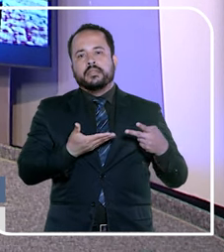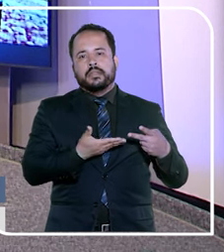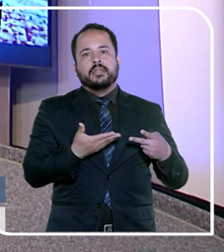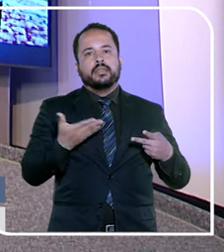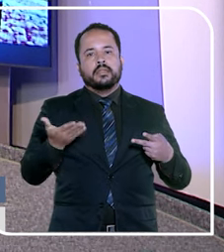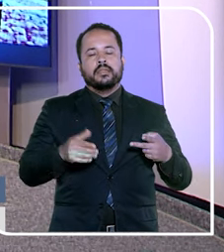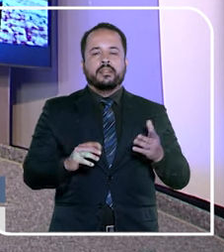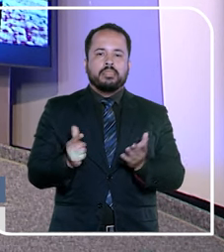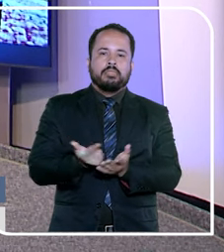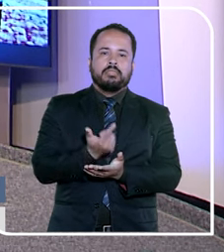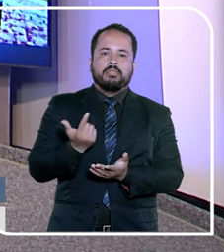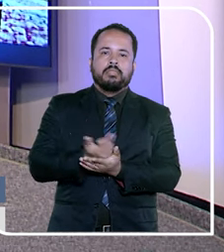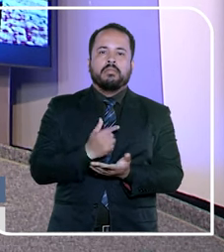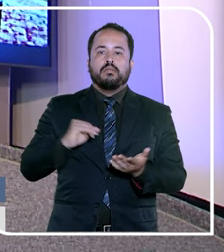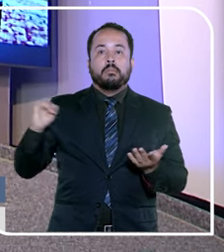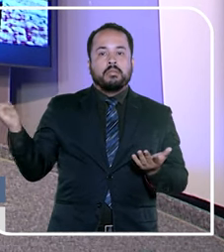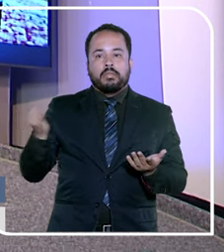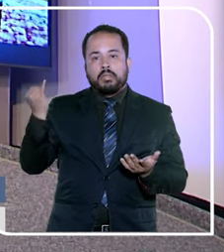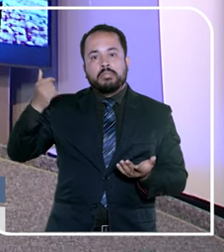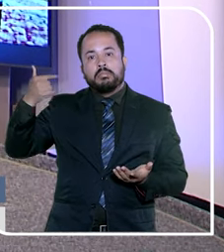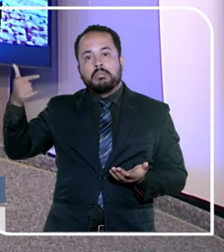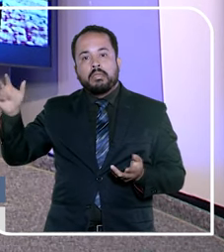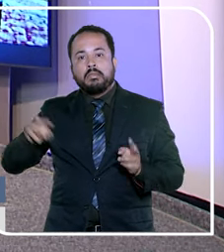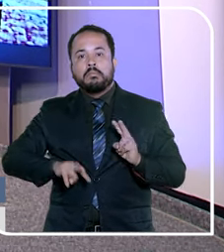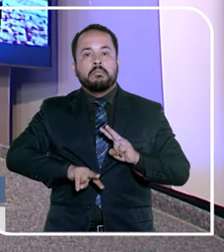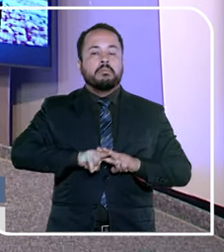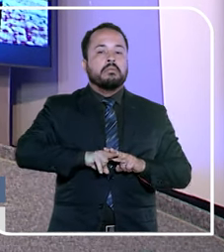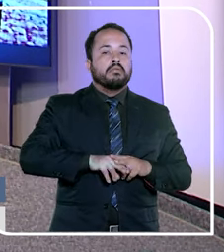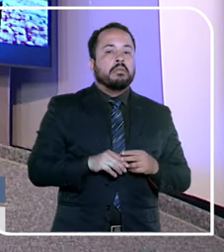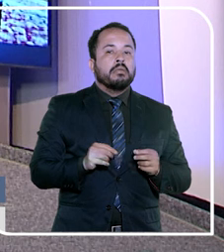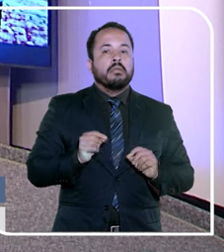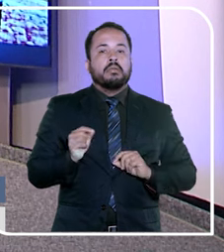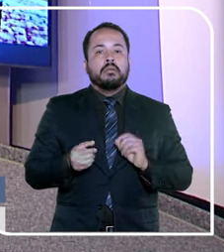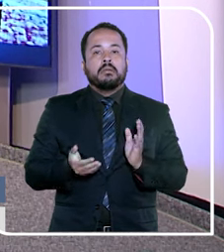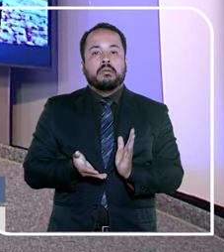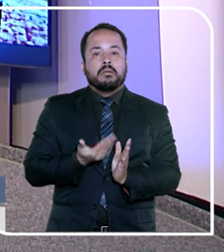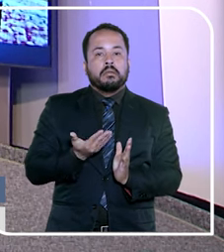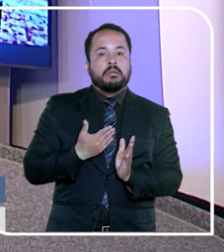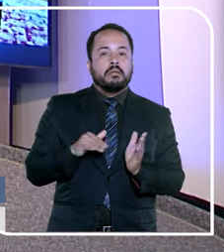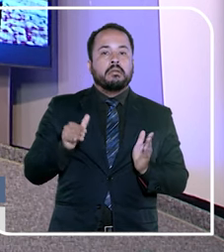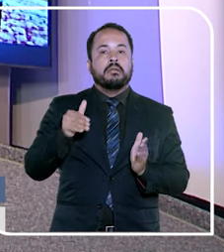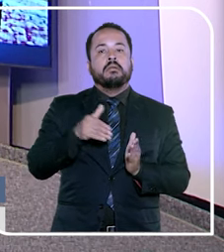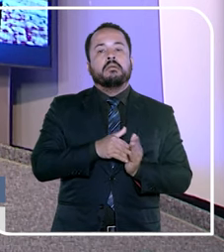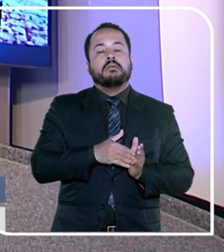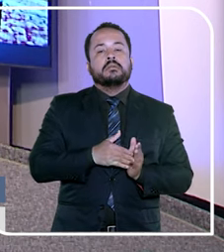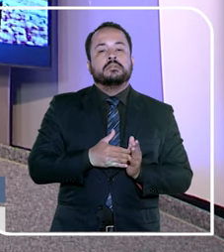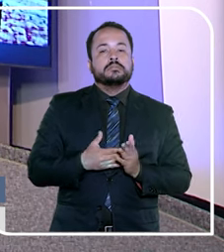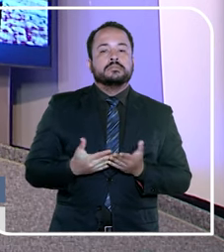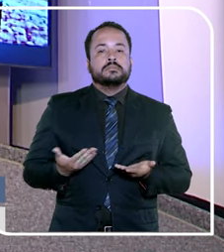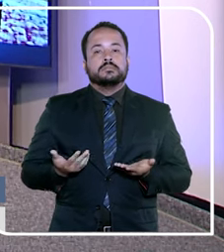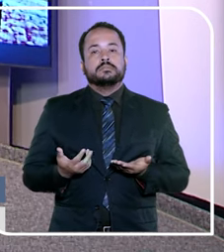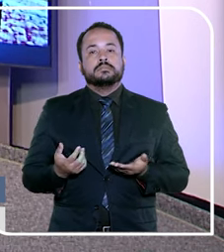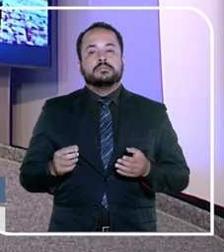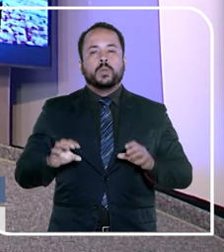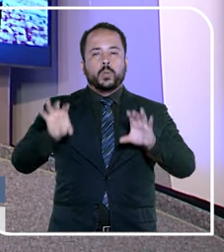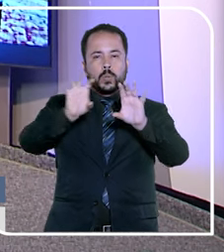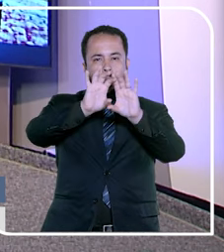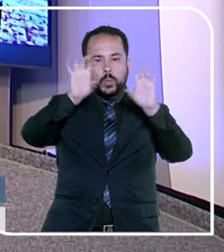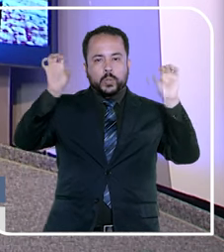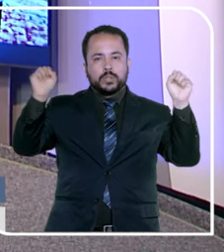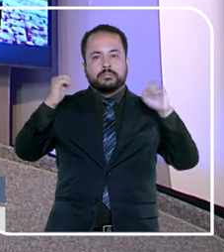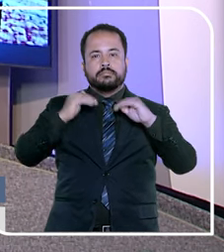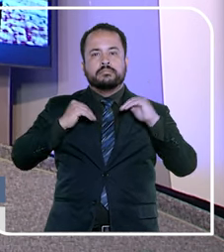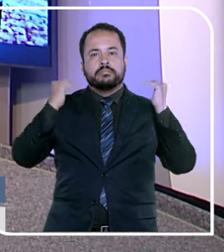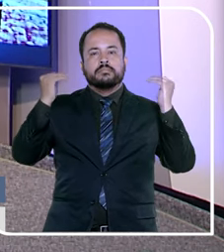insignificância penal aí no já no os últimos capítulos do livro em relação às cortes superiores